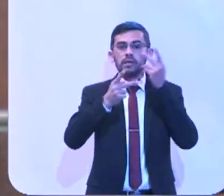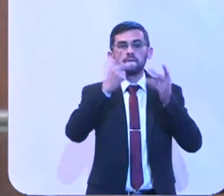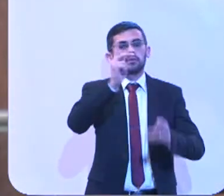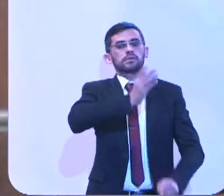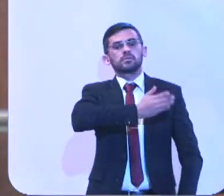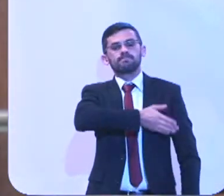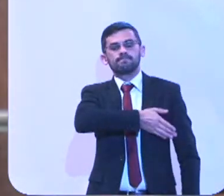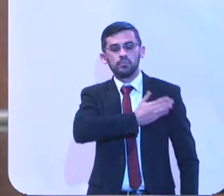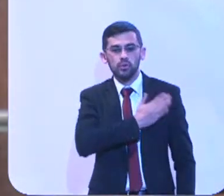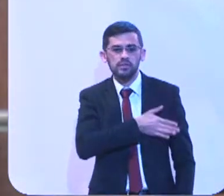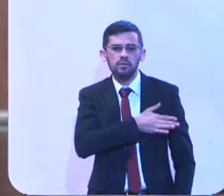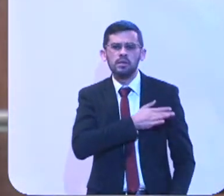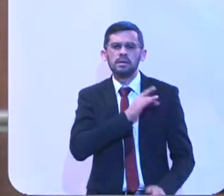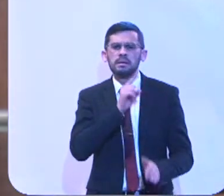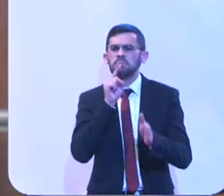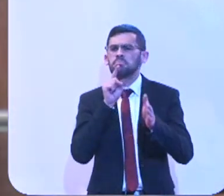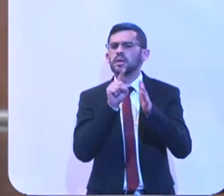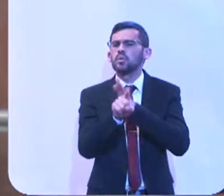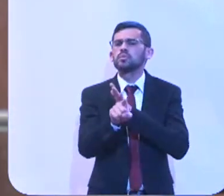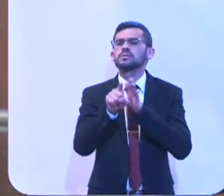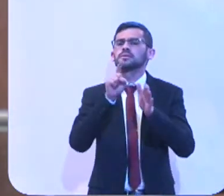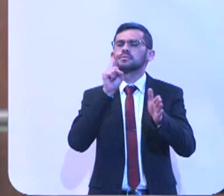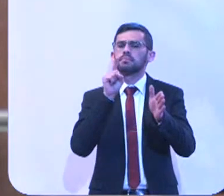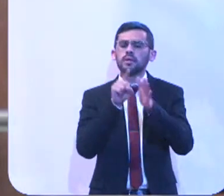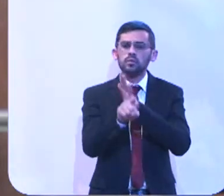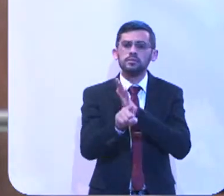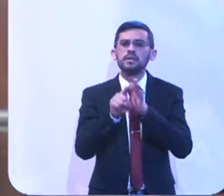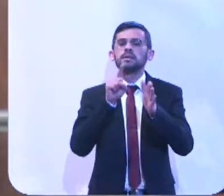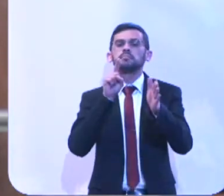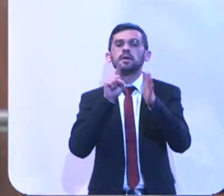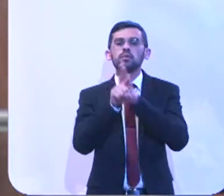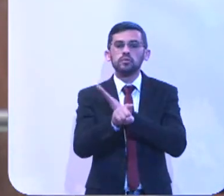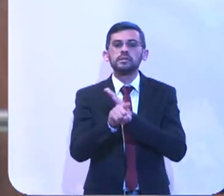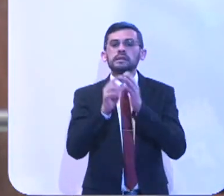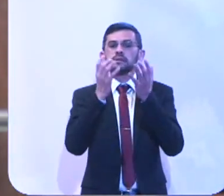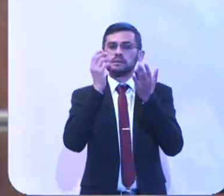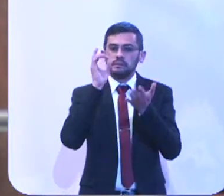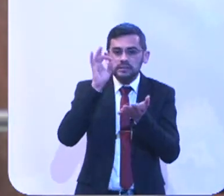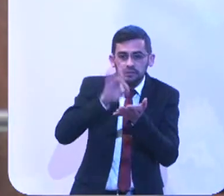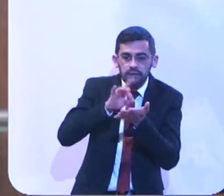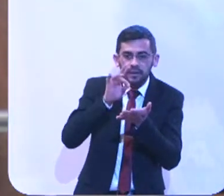entendimento? Perguntas que querem suscitar fé no